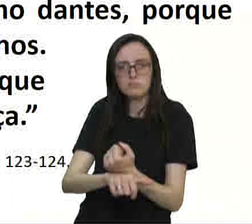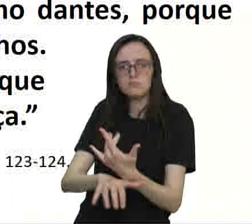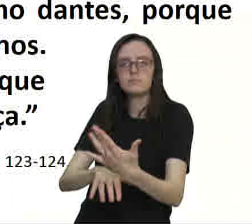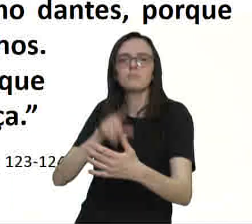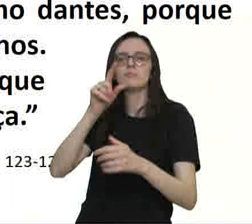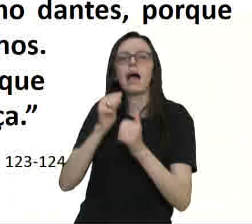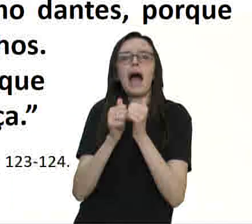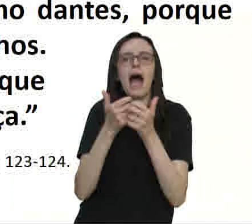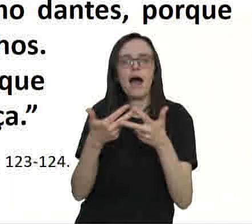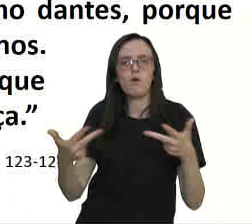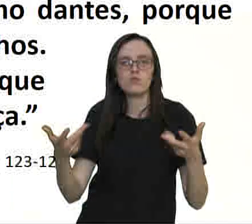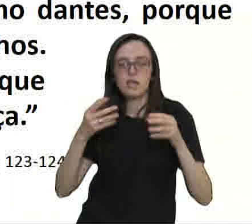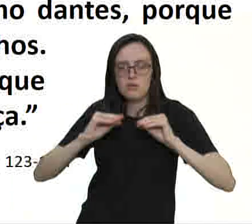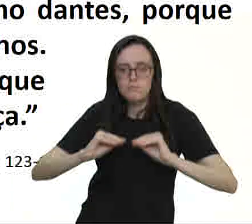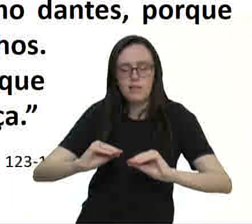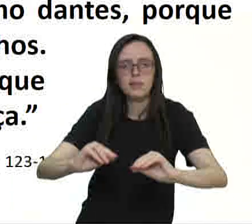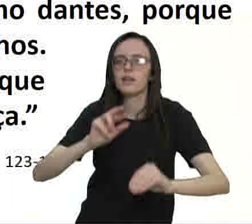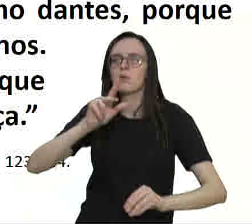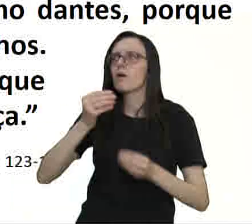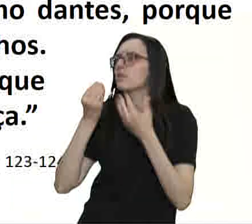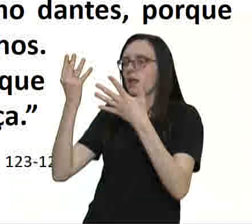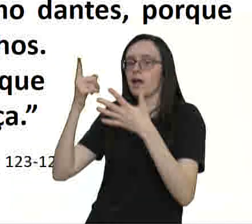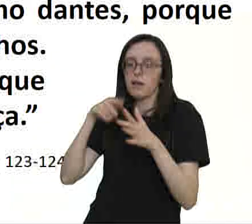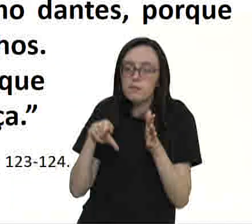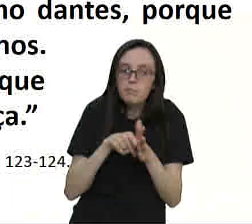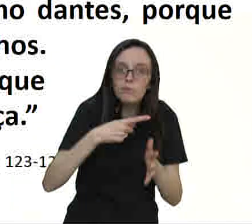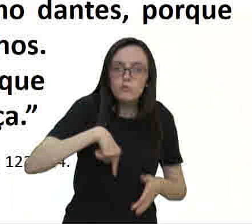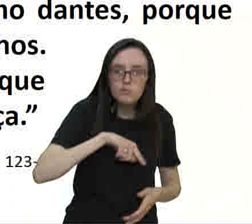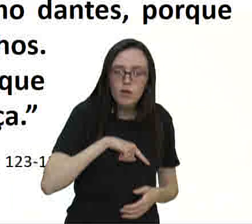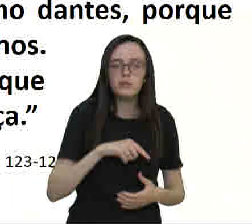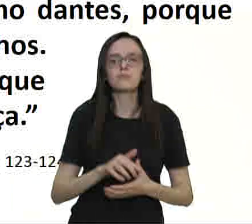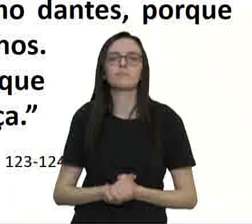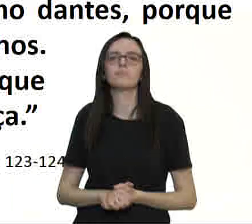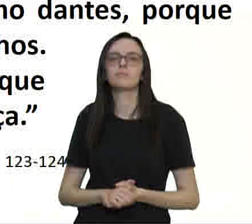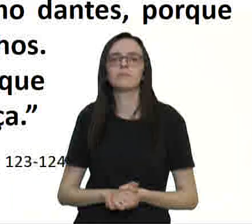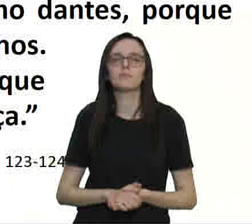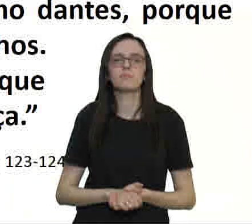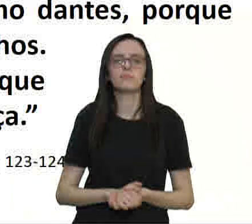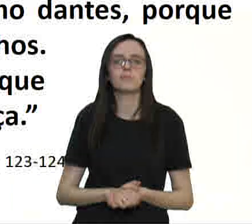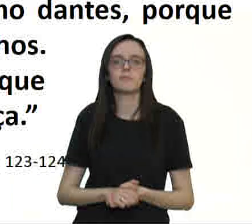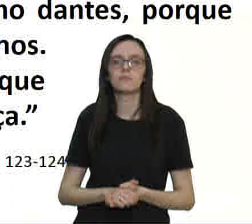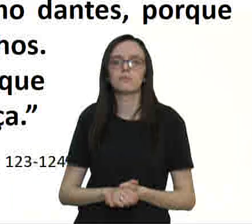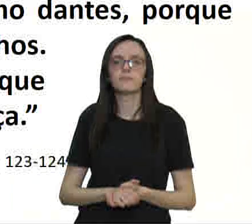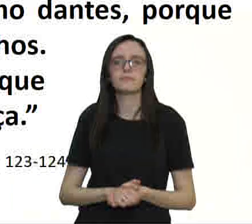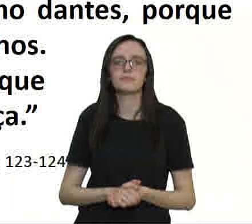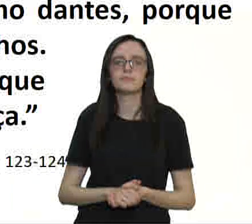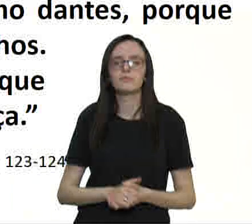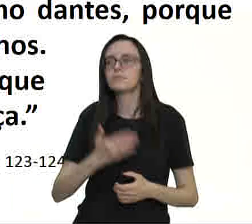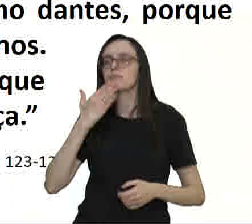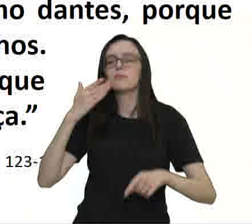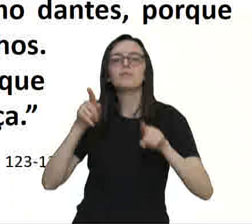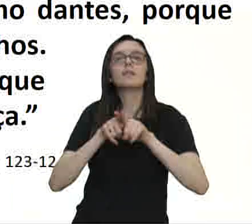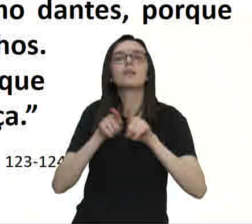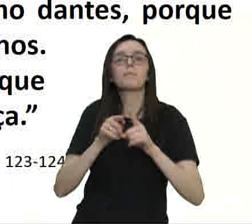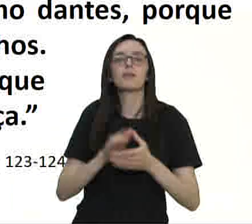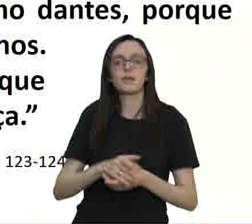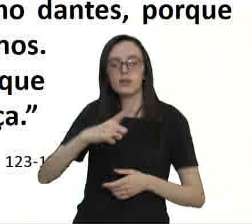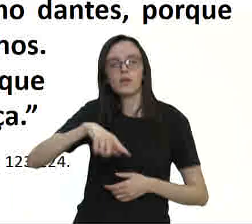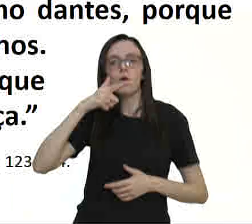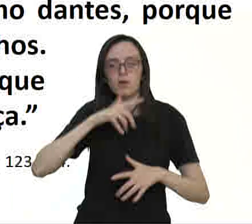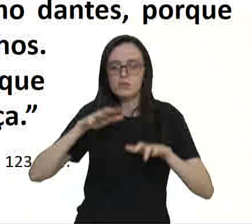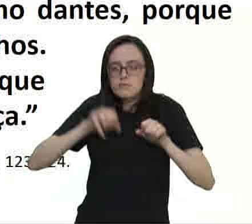deles para eles, não para o dono deles. Eles estão pedindo ainda mais, que eles tenham a posse